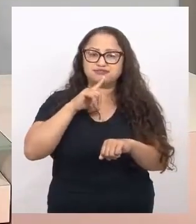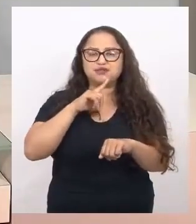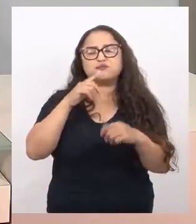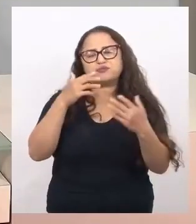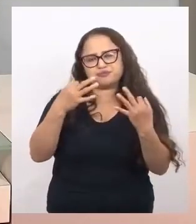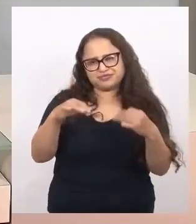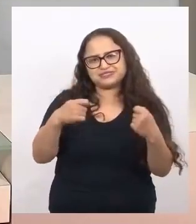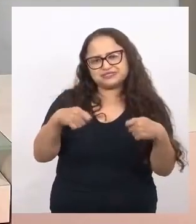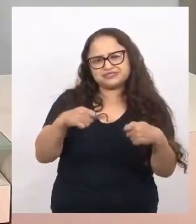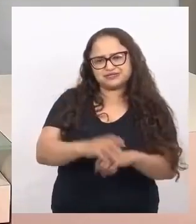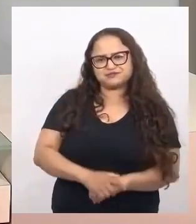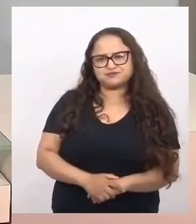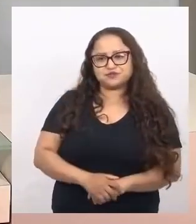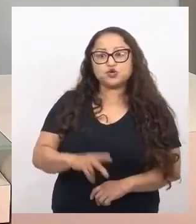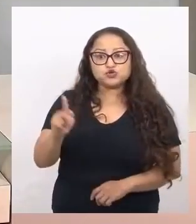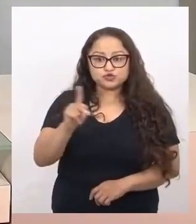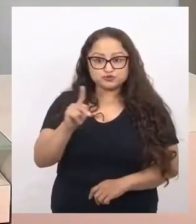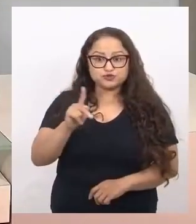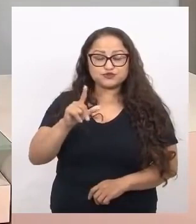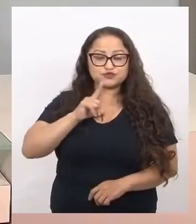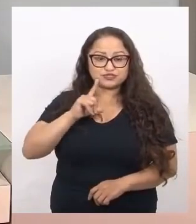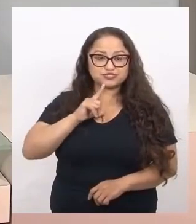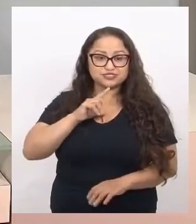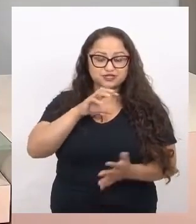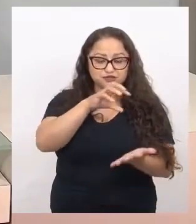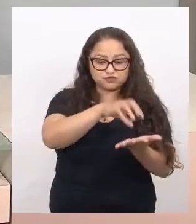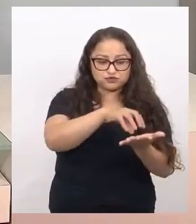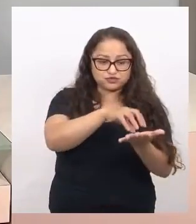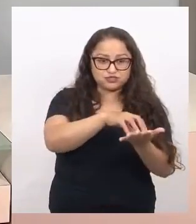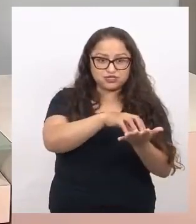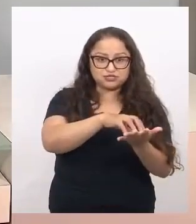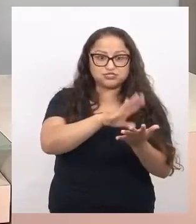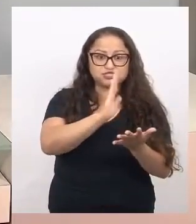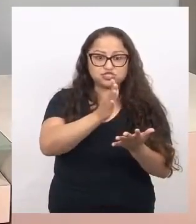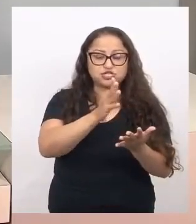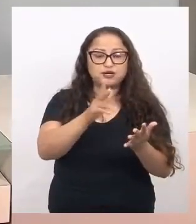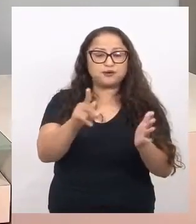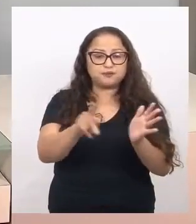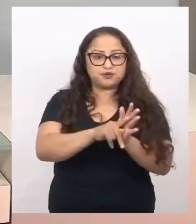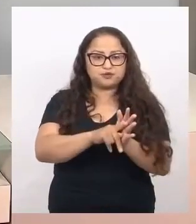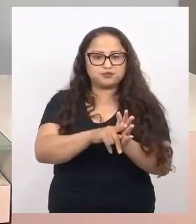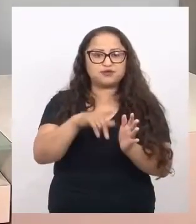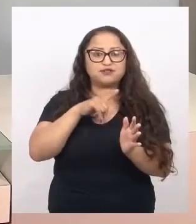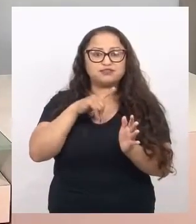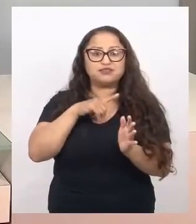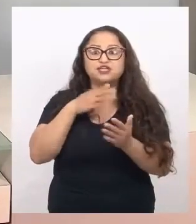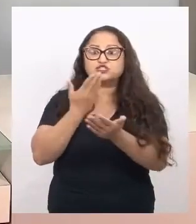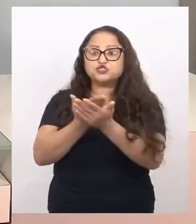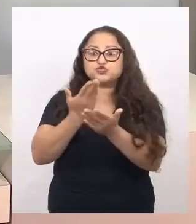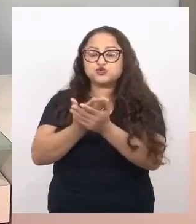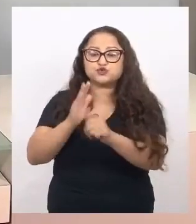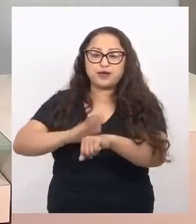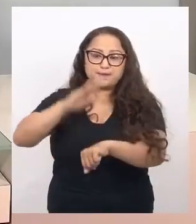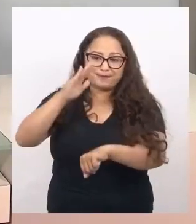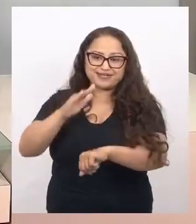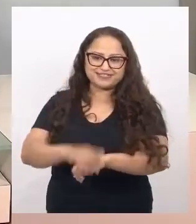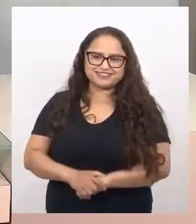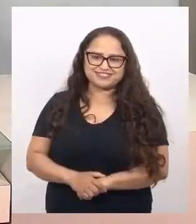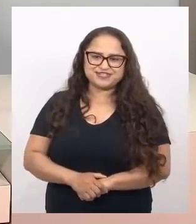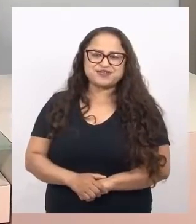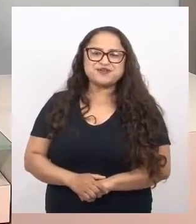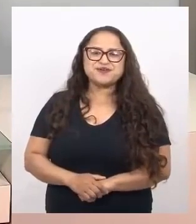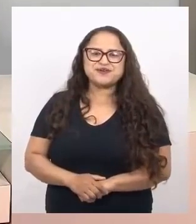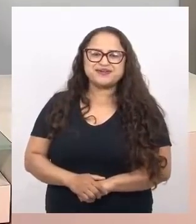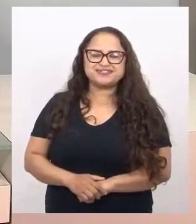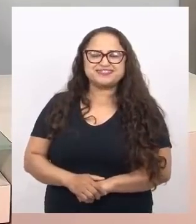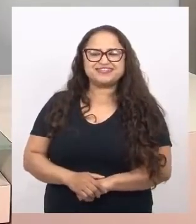os professores que tiverem aulas das unidades curriculares atribuídas terão tempos de estudo a mais. Mas esse tempo de estudo,